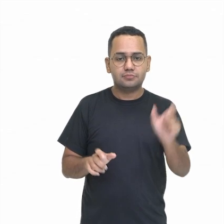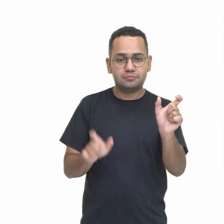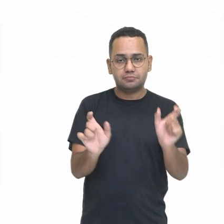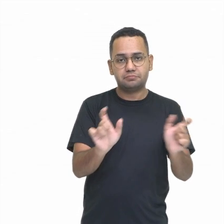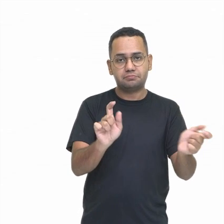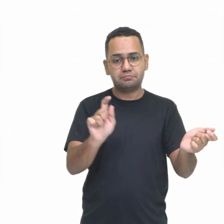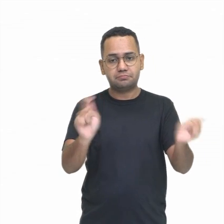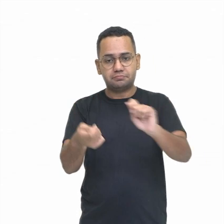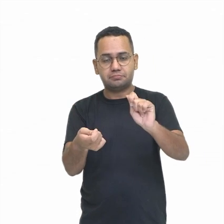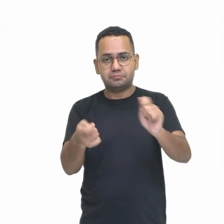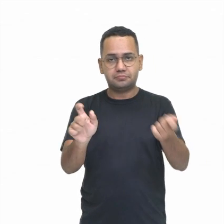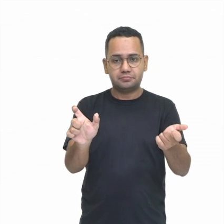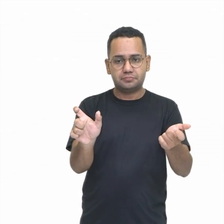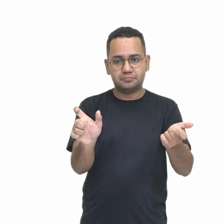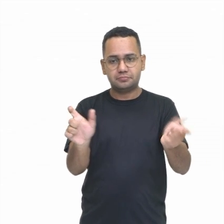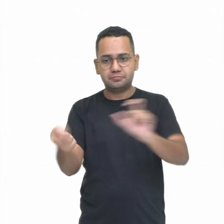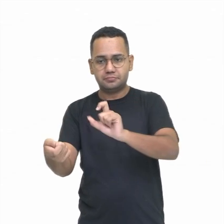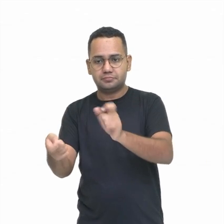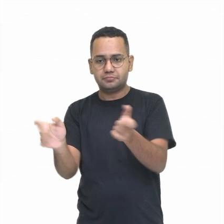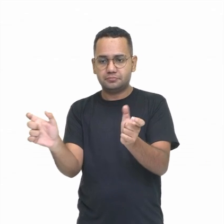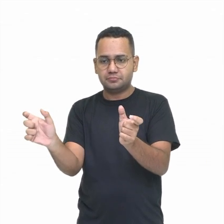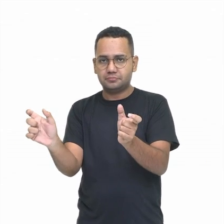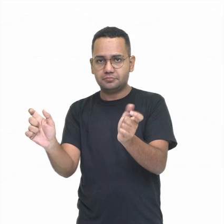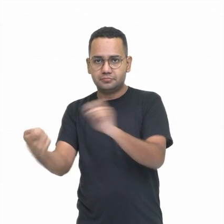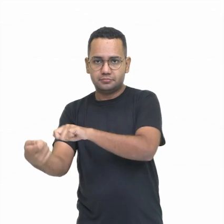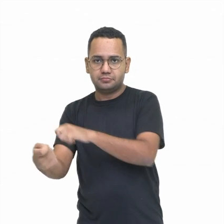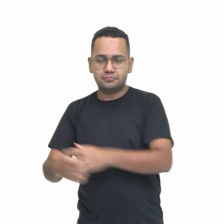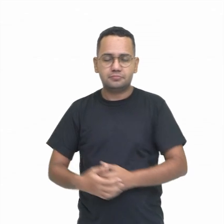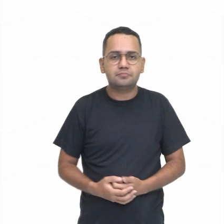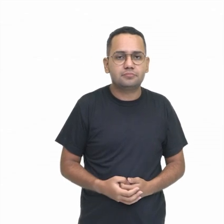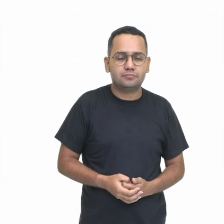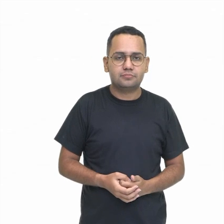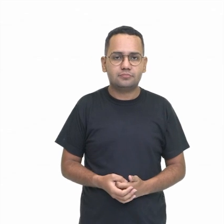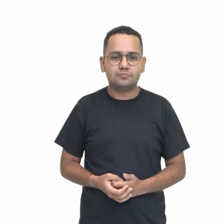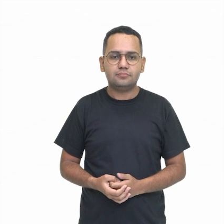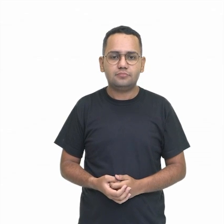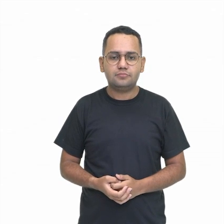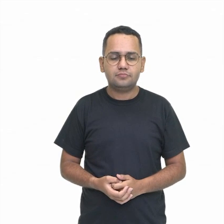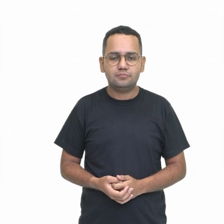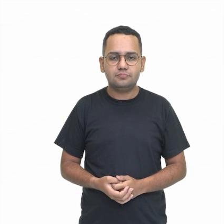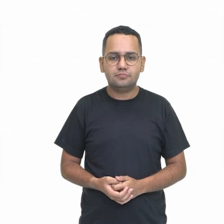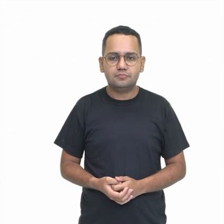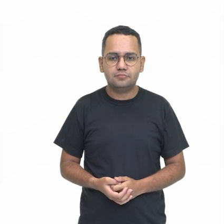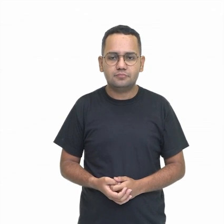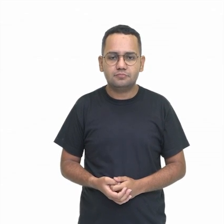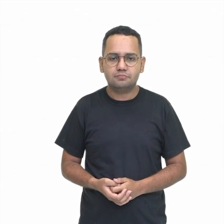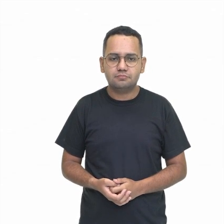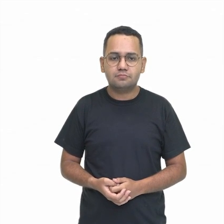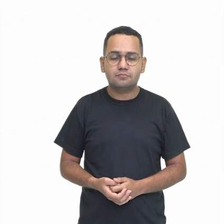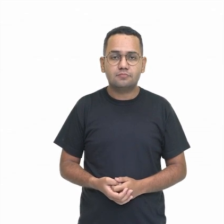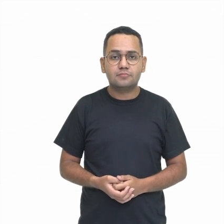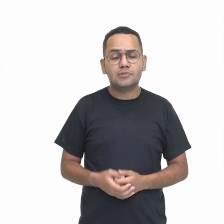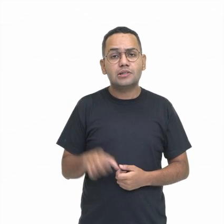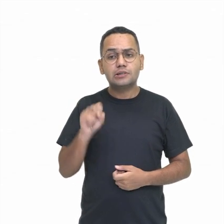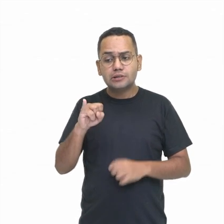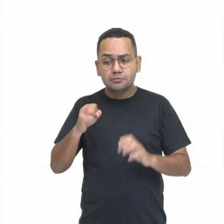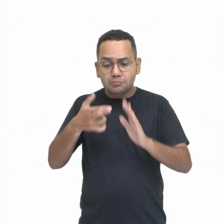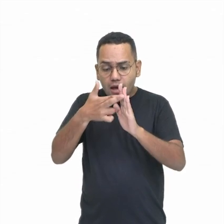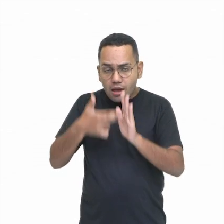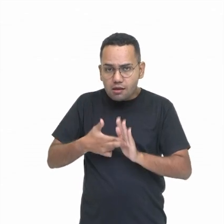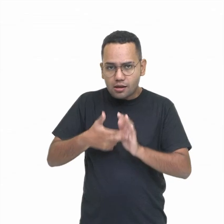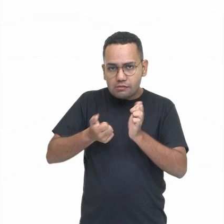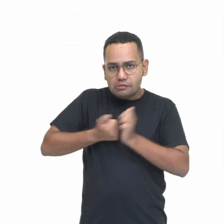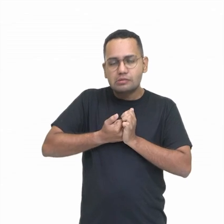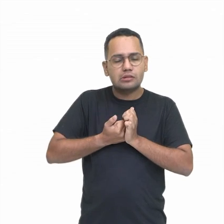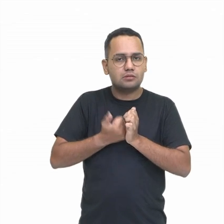de kilobyte para MB e de mab para gigab tá então seguindo o nosso esquema você não terá